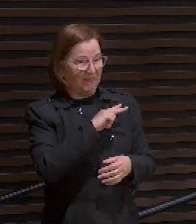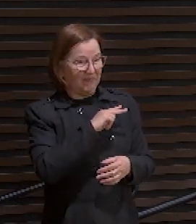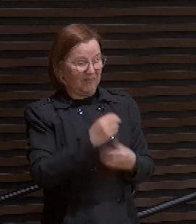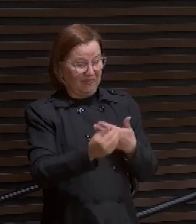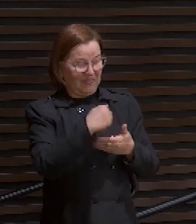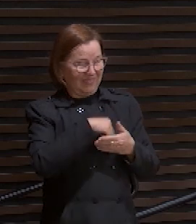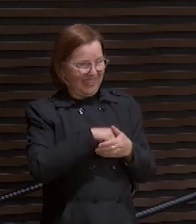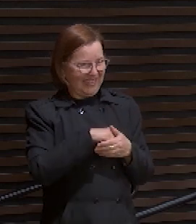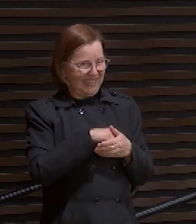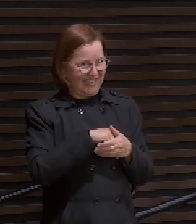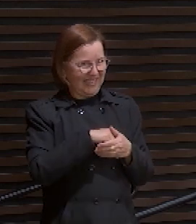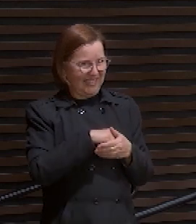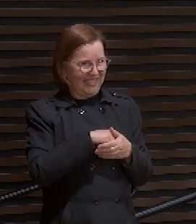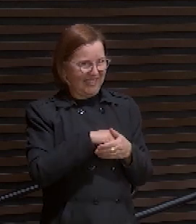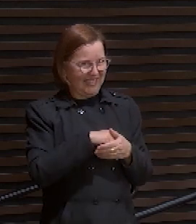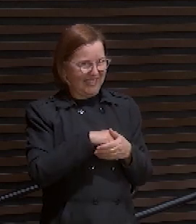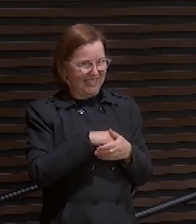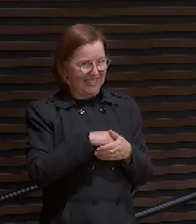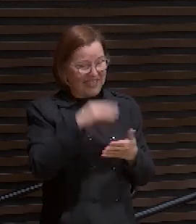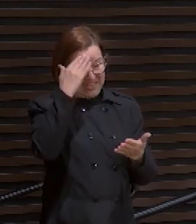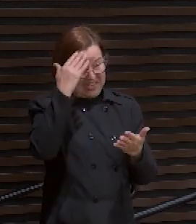interna. Tome posse.